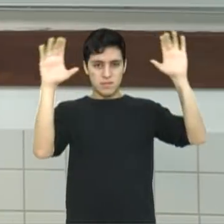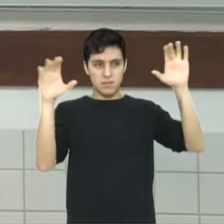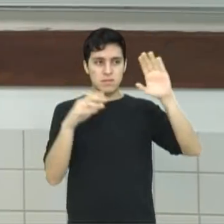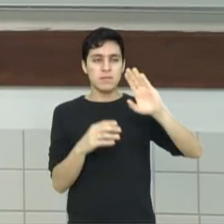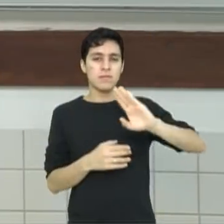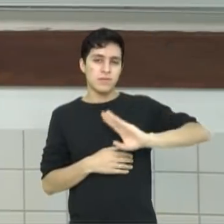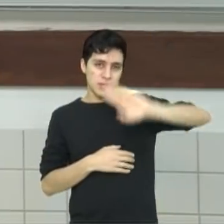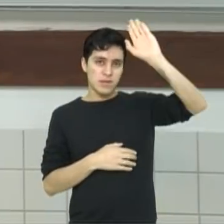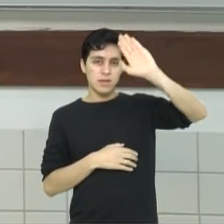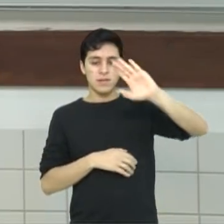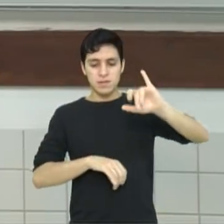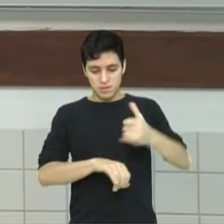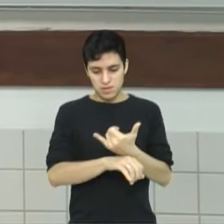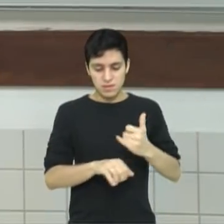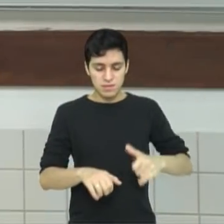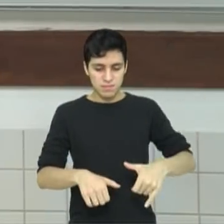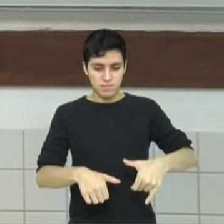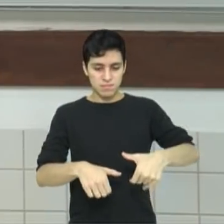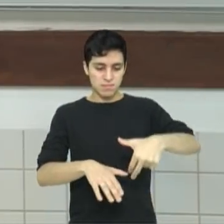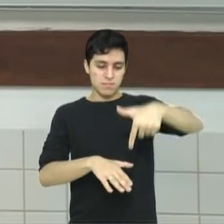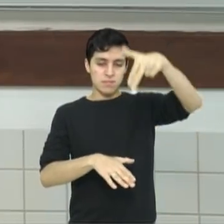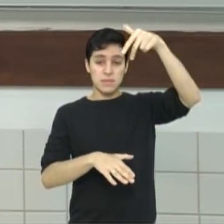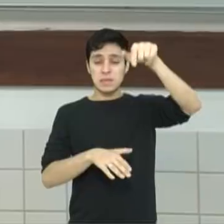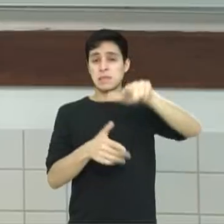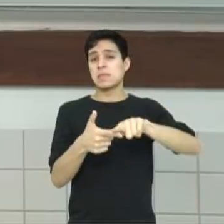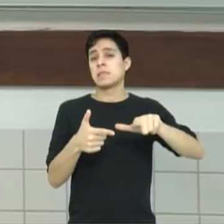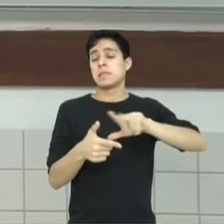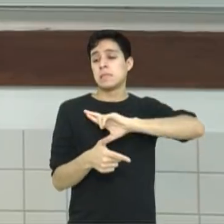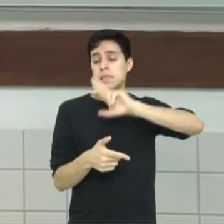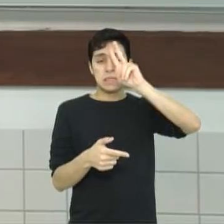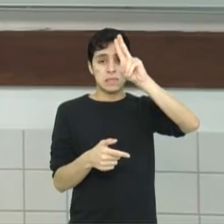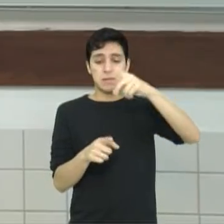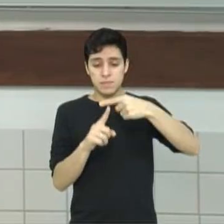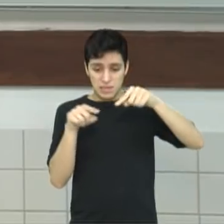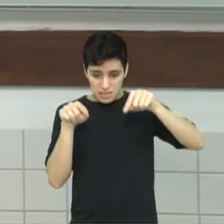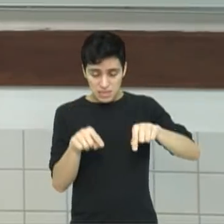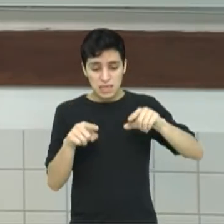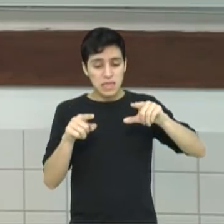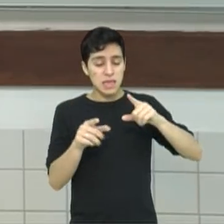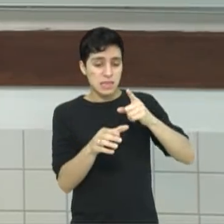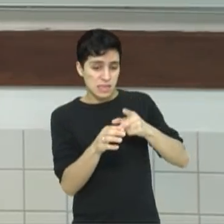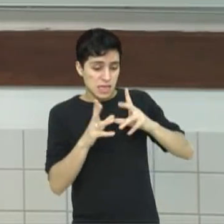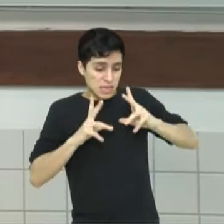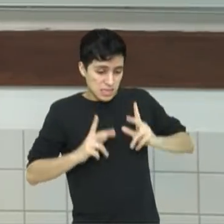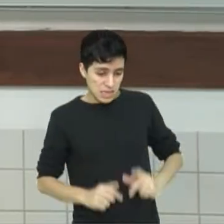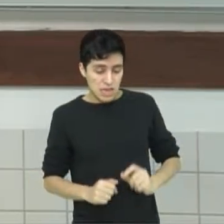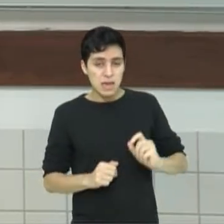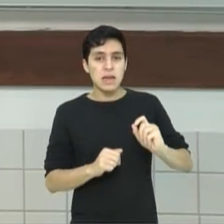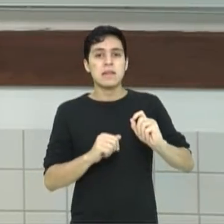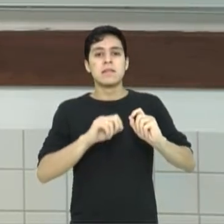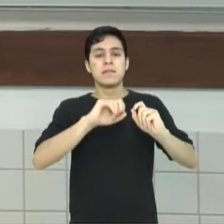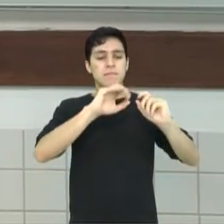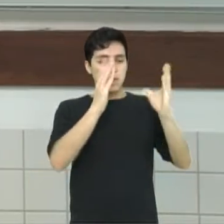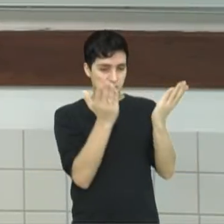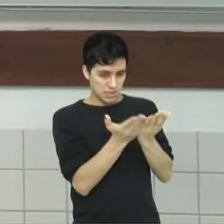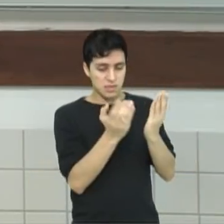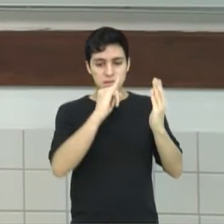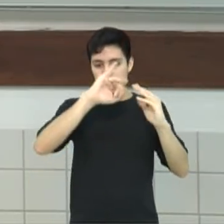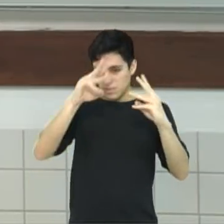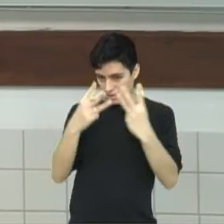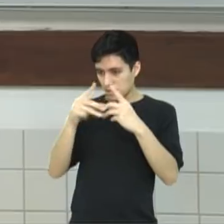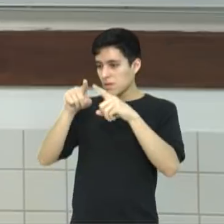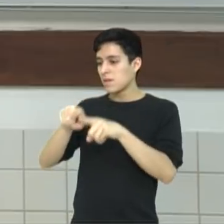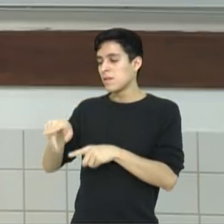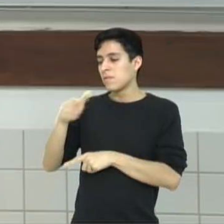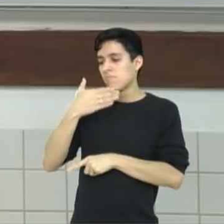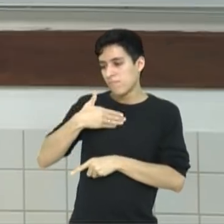a famosa invasão turco-otomana, em 1453. São povo árabe, pra vocês entenderem aí onde que está a ligação da história. Eles